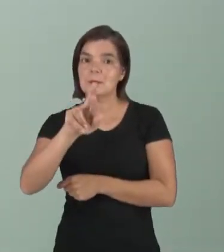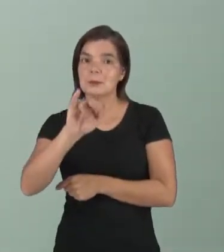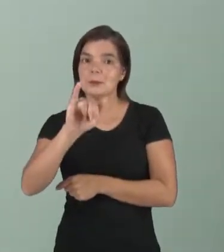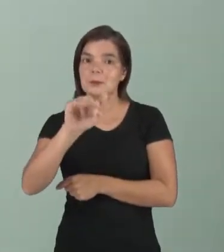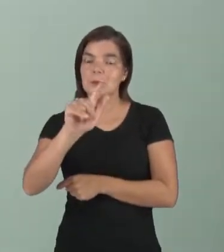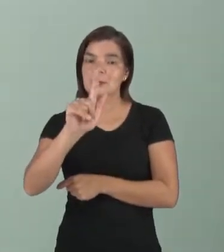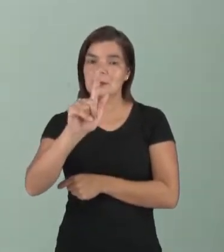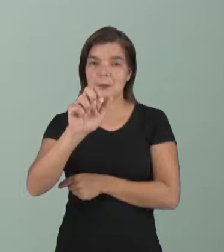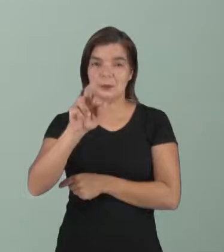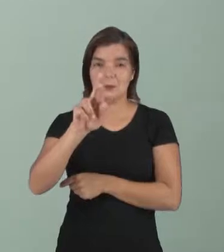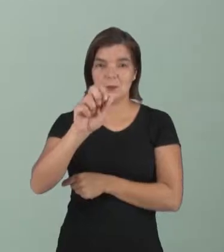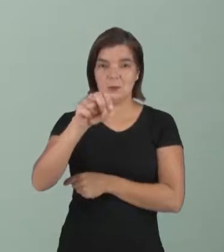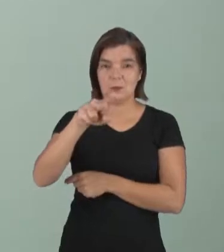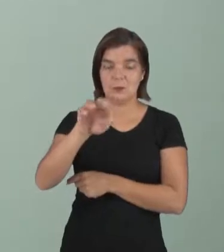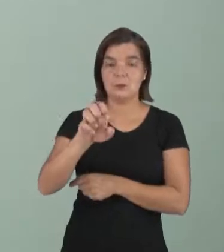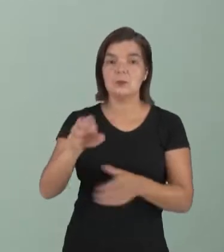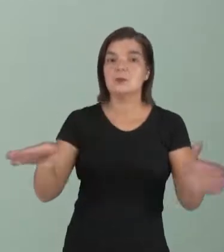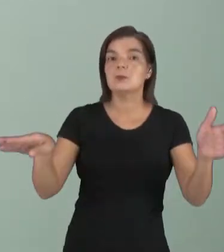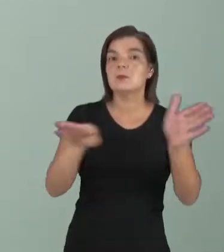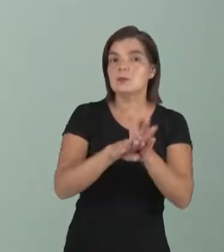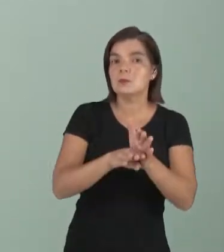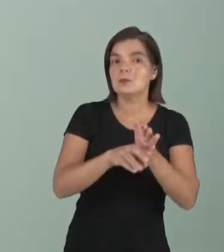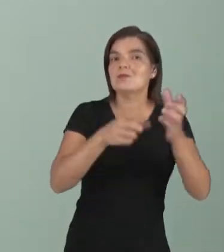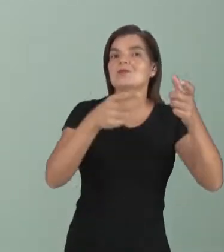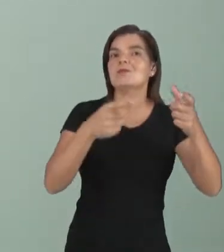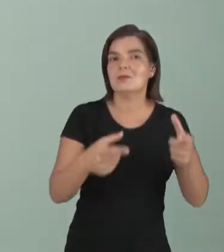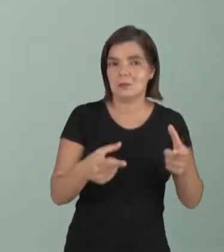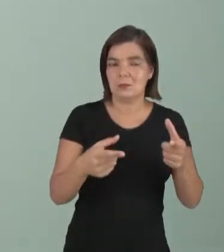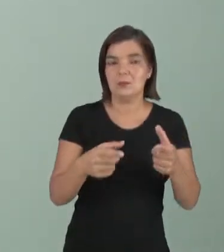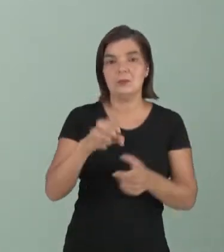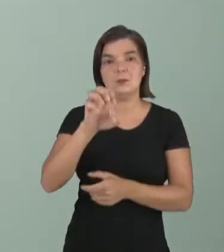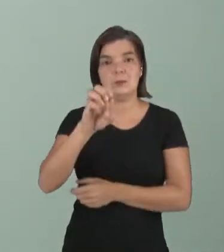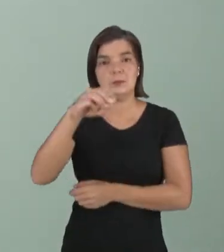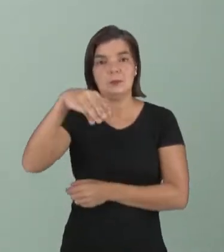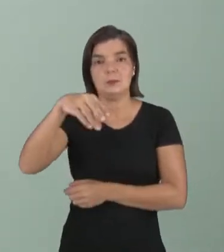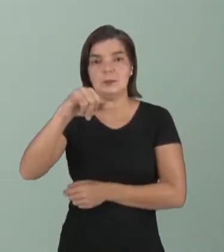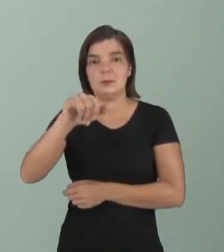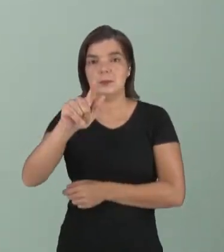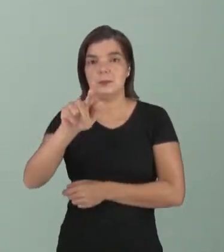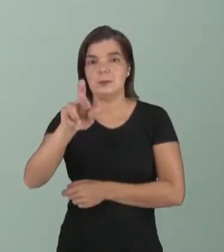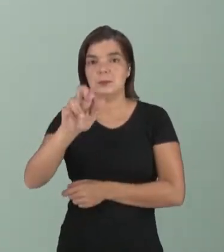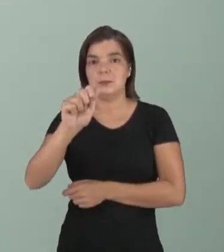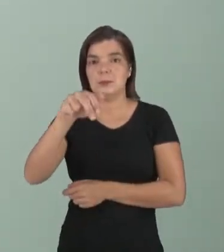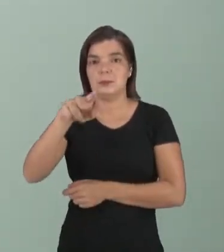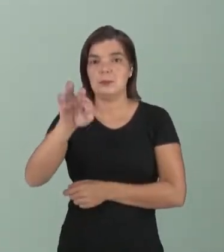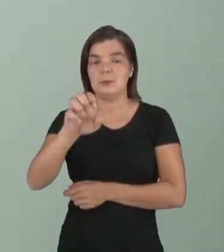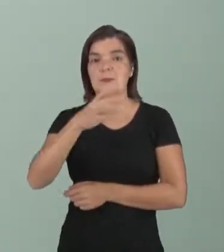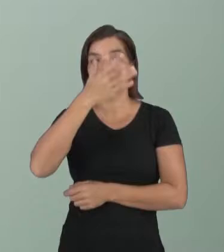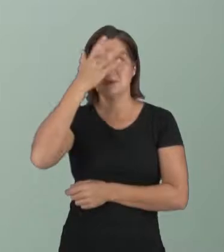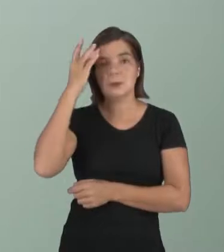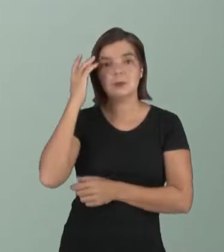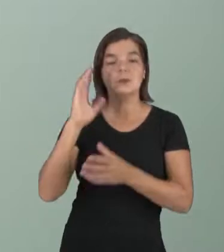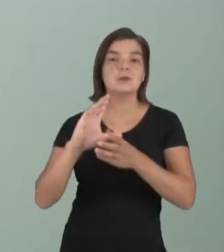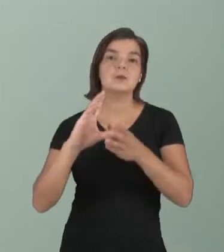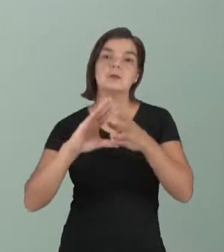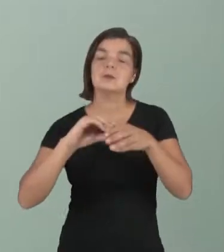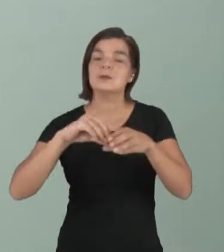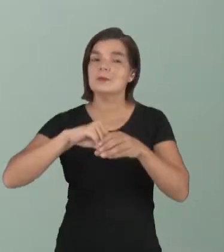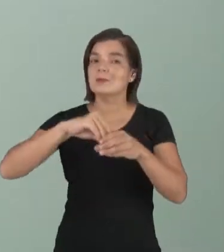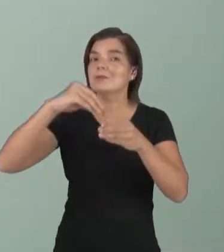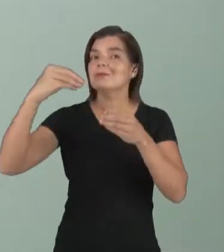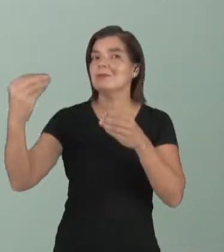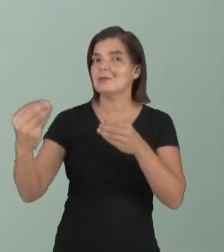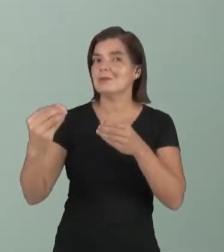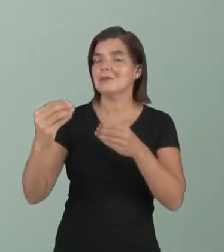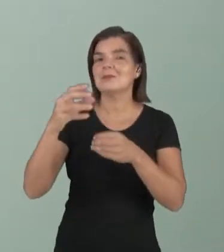falando das pessoas que chegam a determinado lugar. E emigrantes, nós estamos falando daquelas pessoas que saem de um